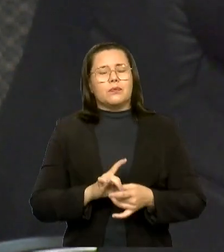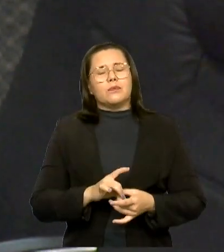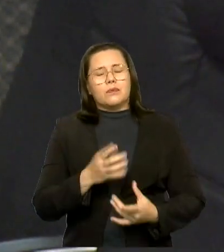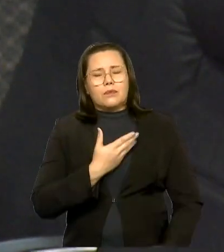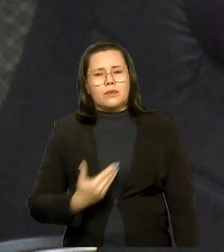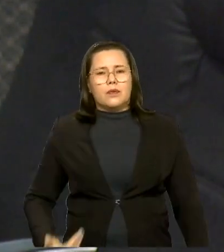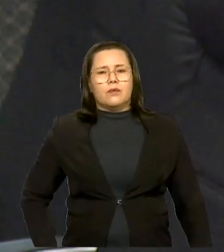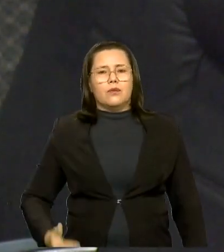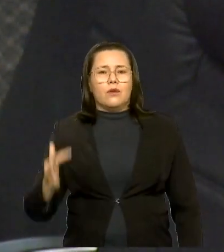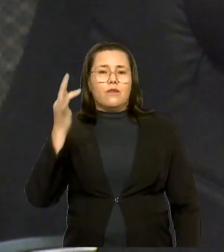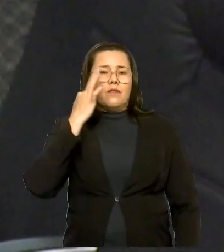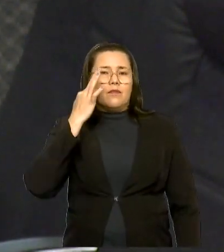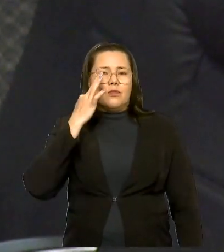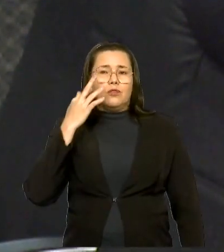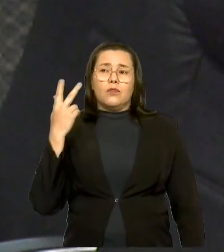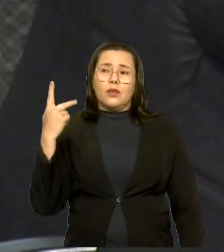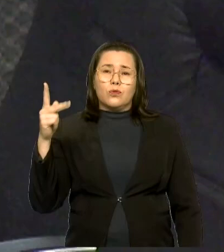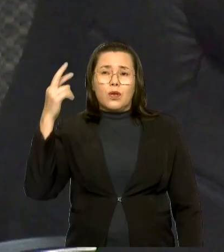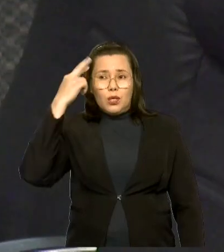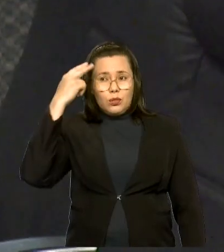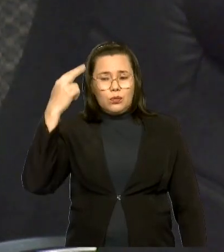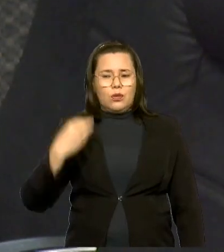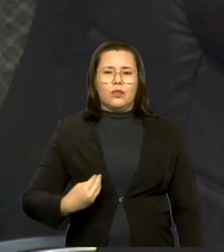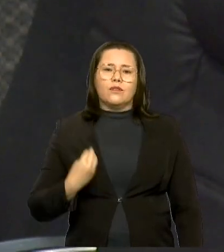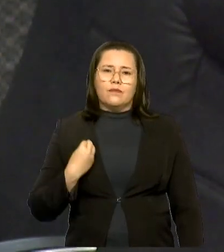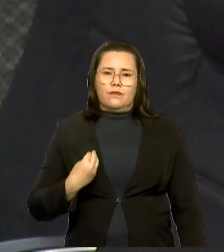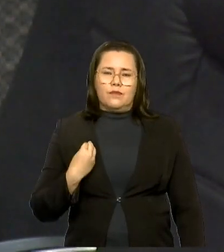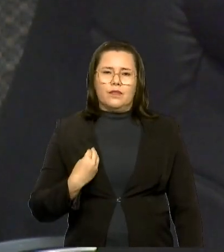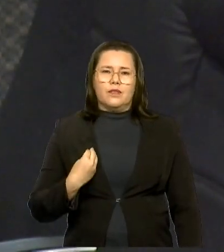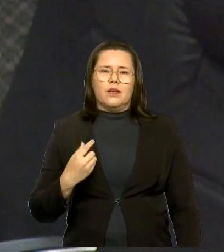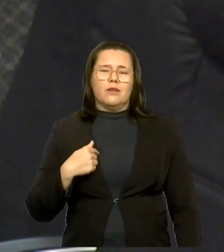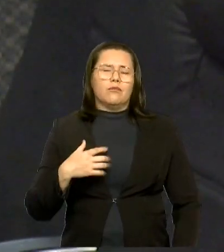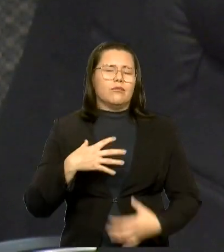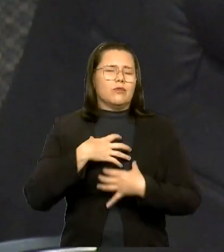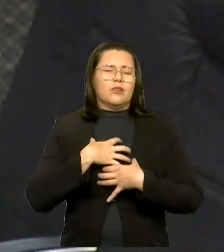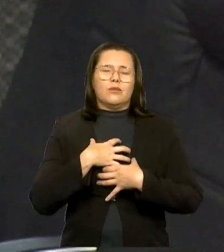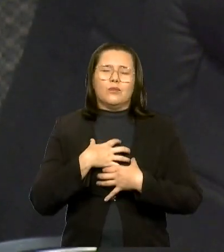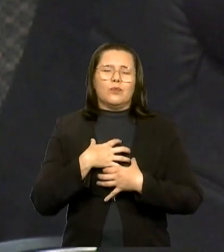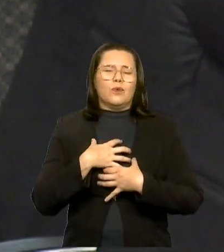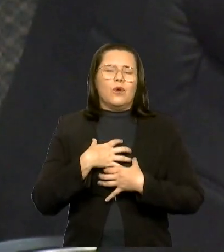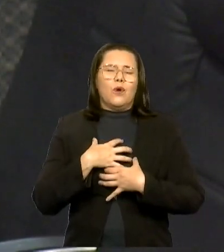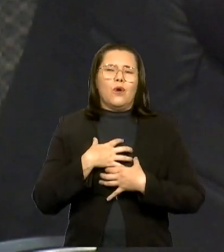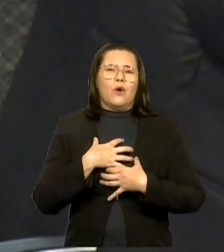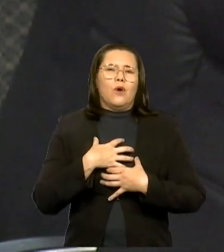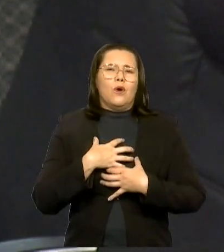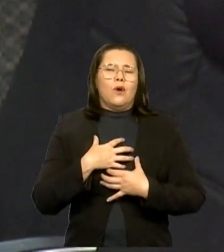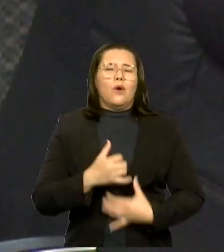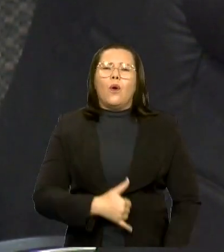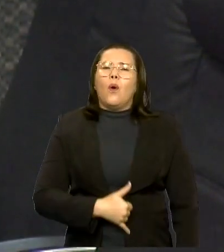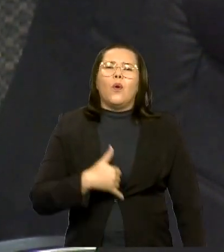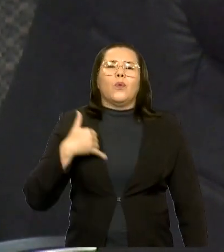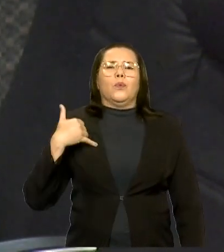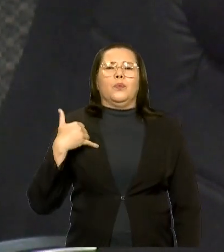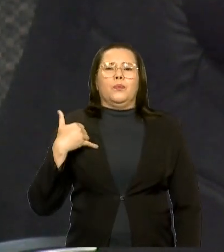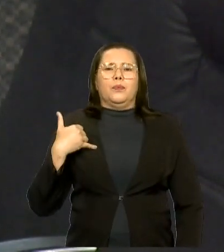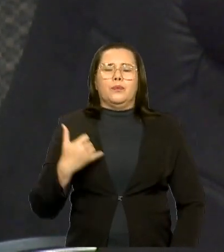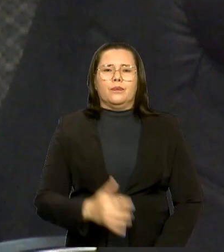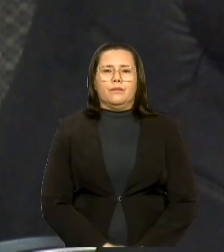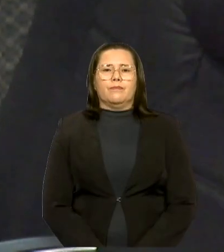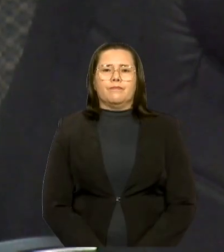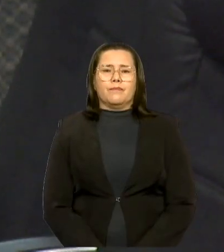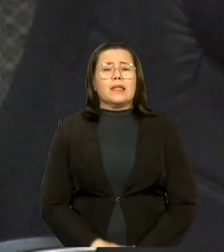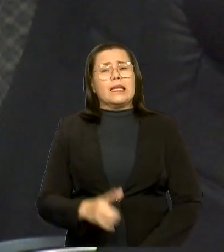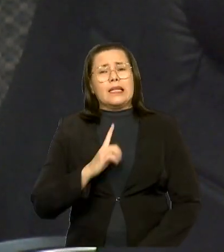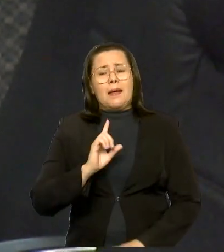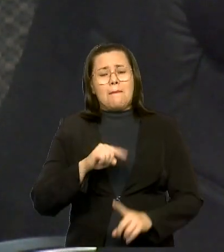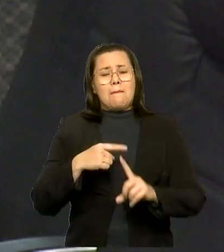biografia, para mim e para todos nós, é motivo de orgulho. E nós teremos mais um ano pela frente.